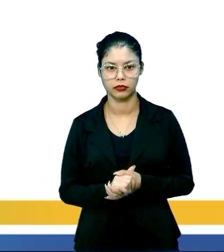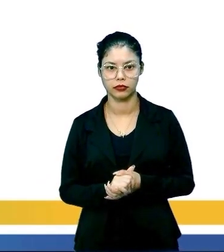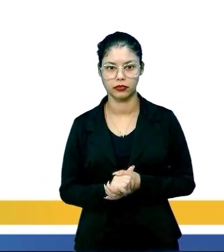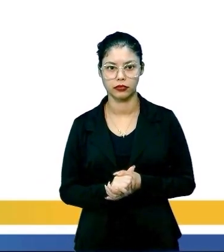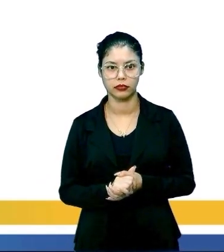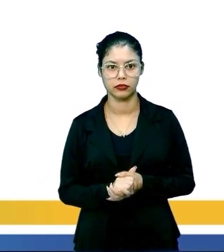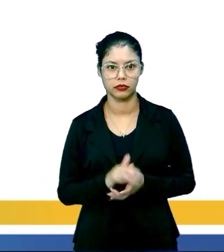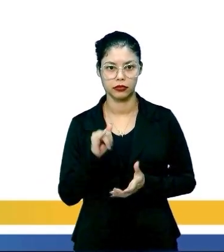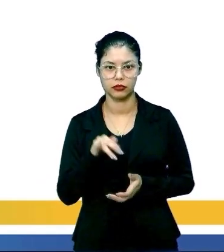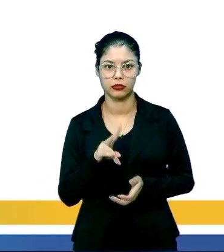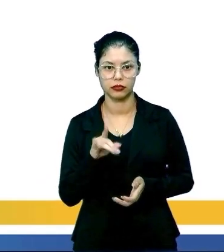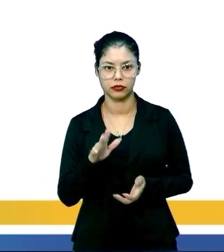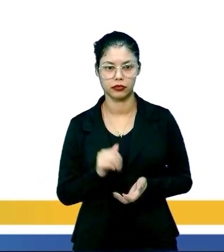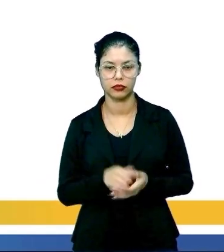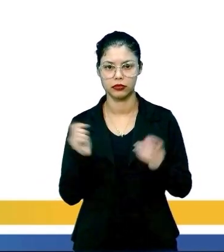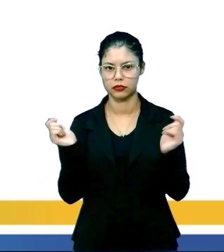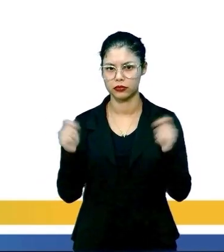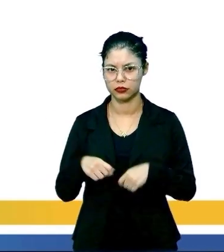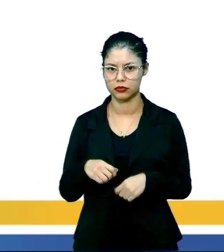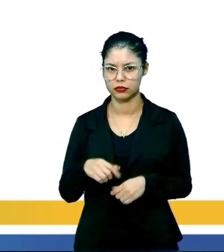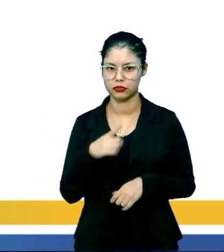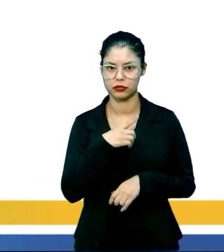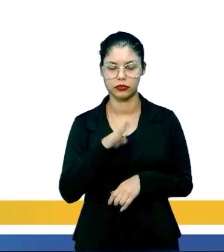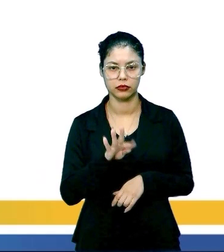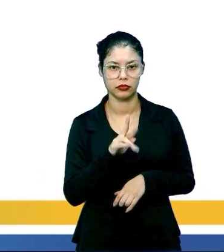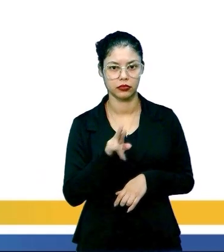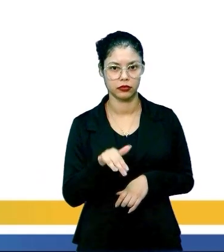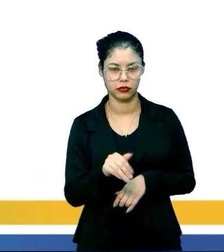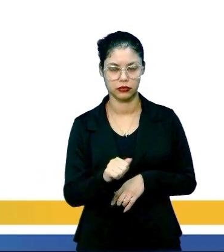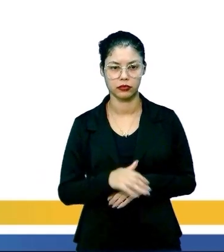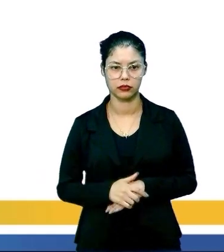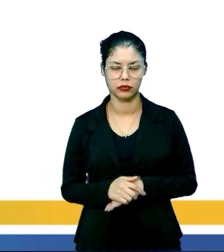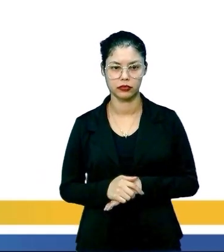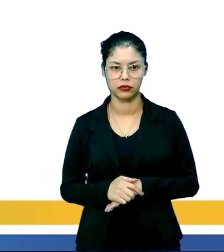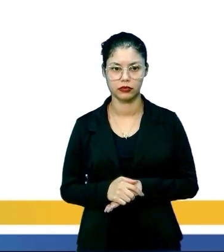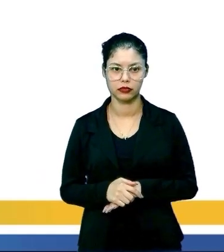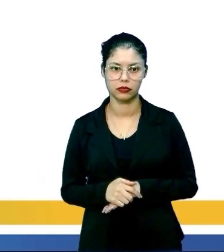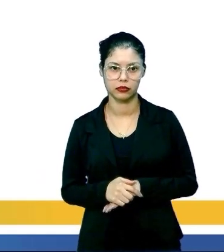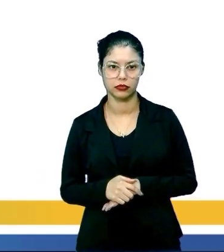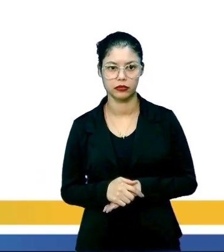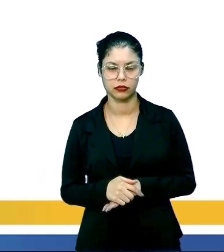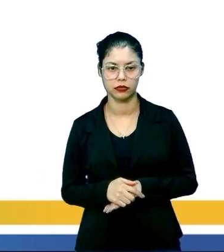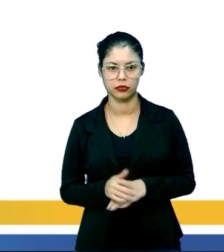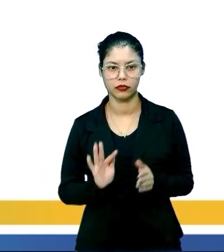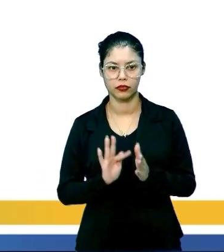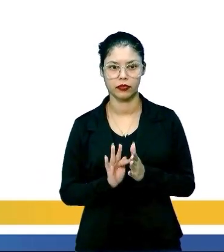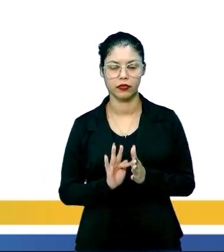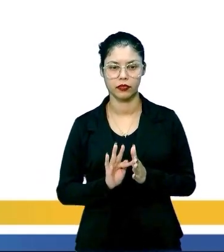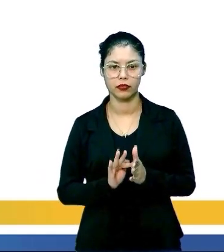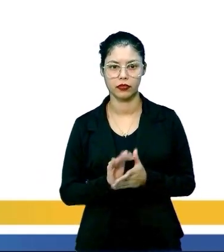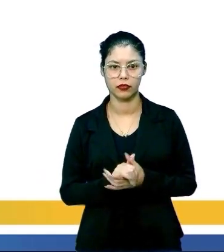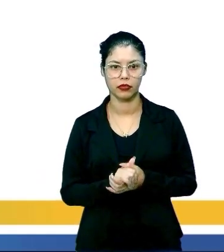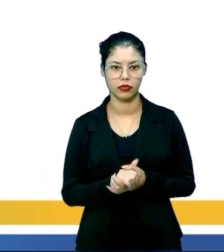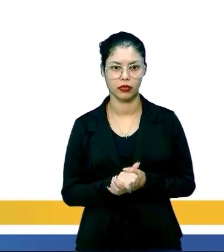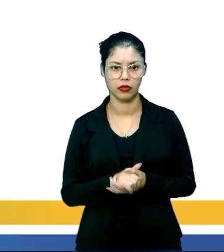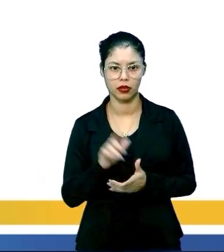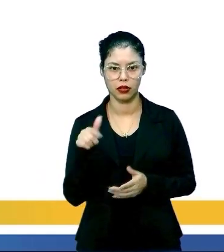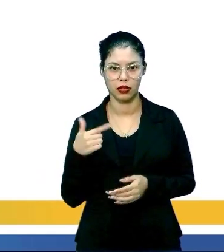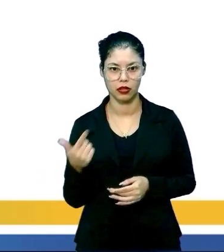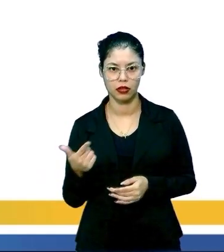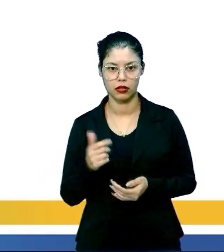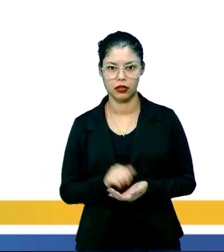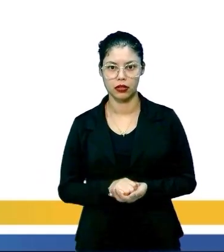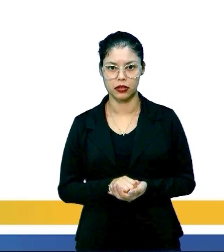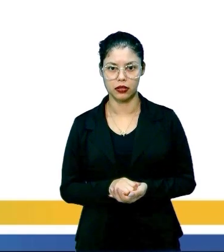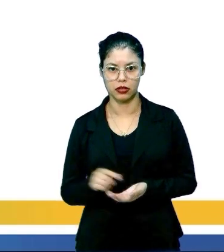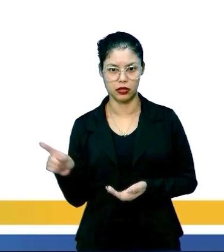né, invencível, pois ela é bijetora. E aí nós temos mais as outras